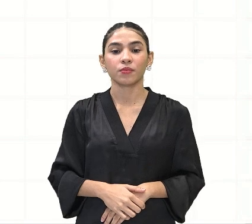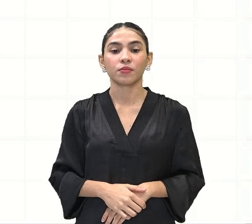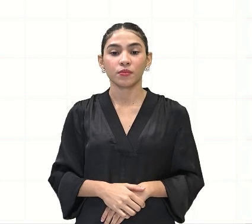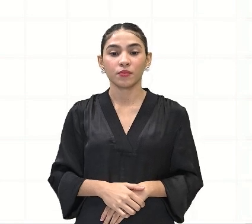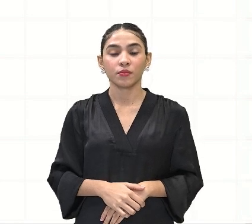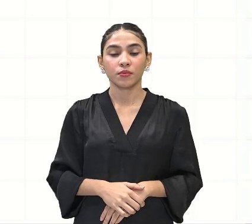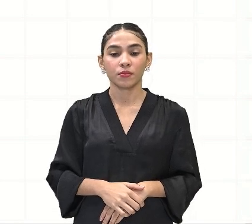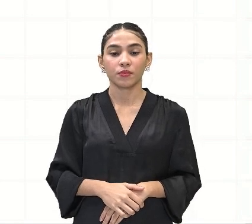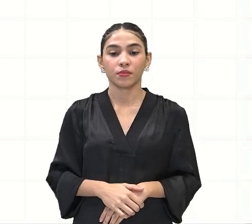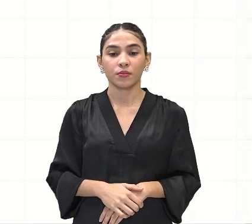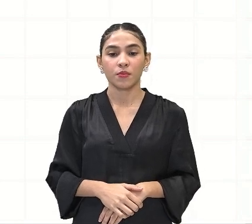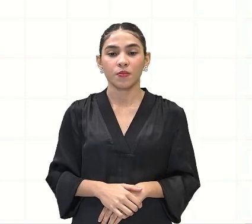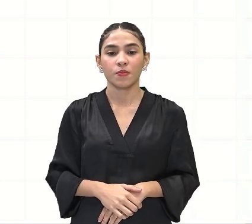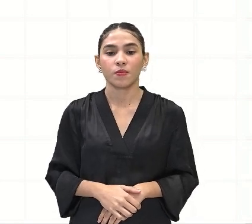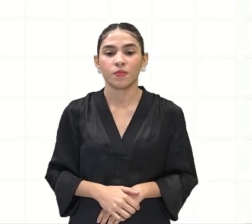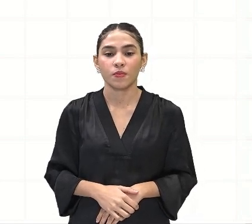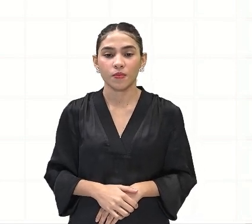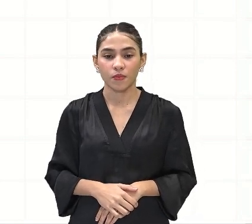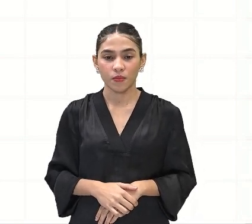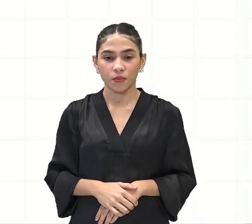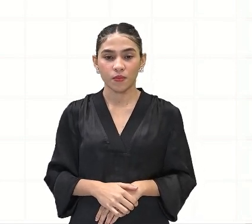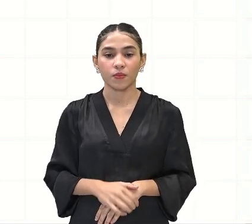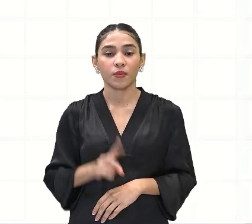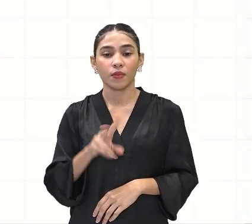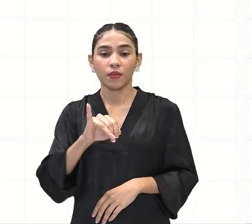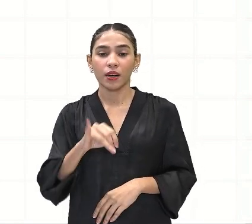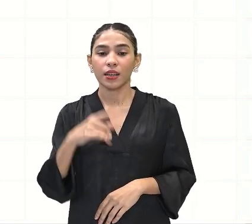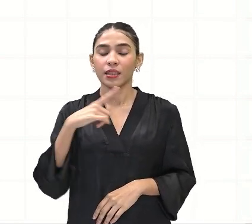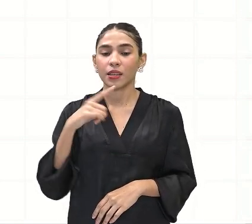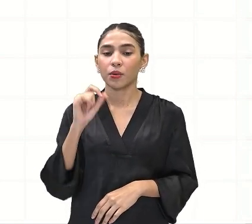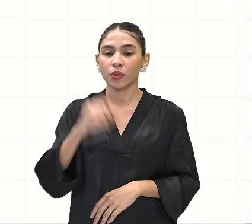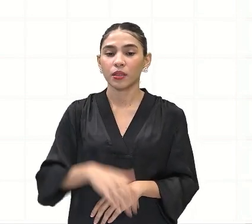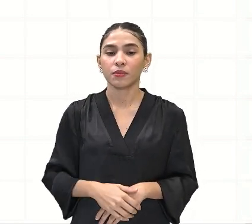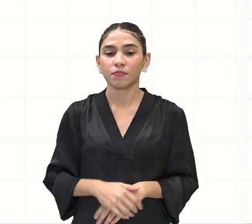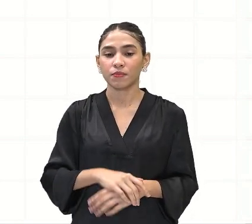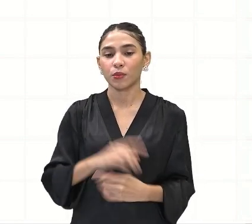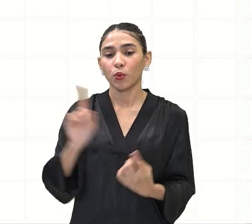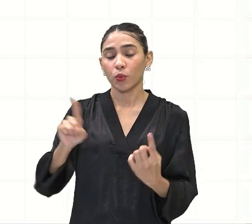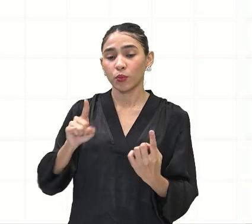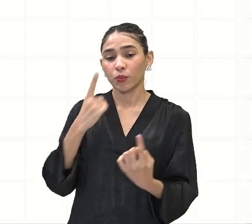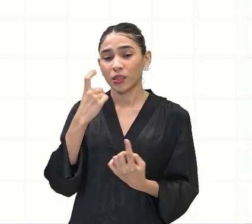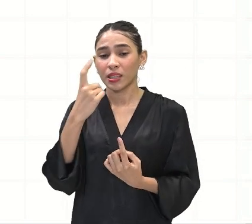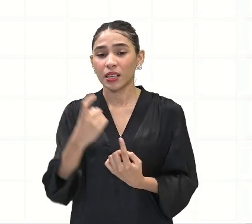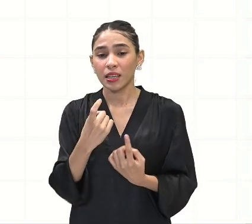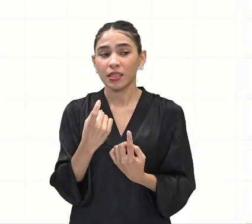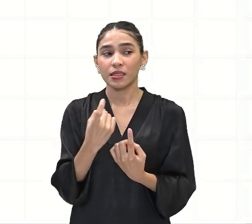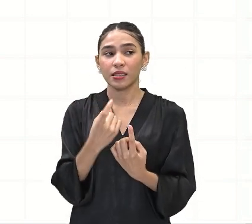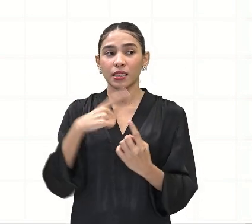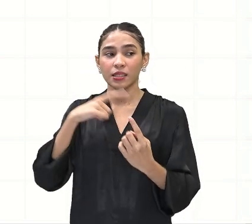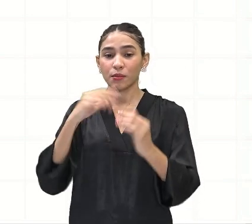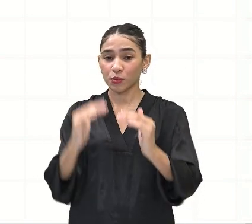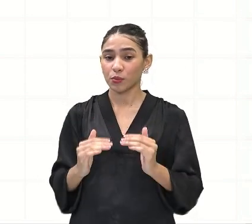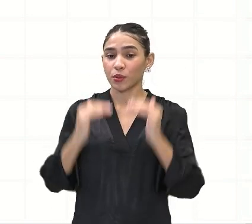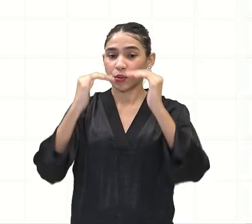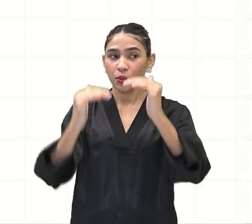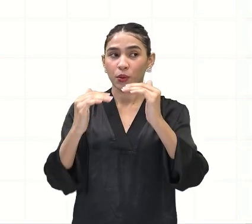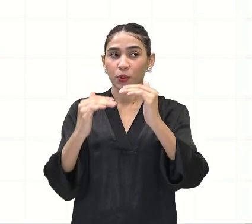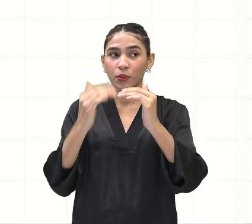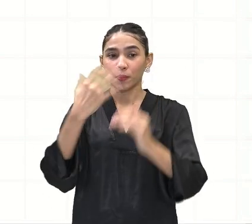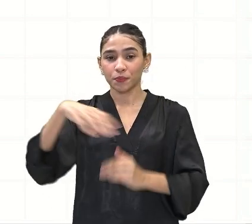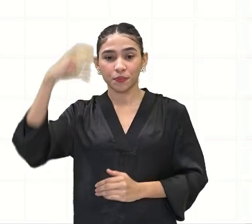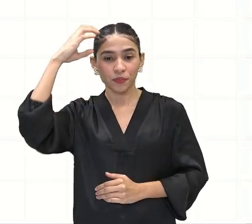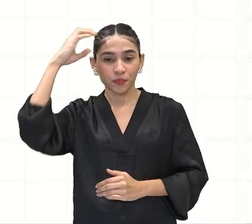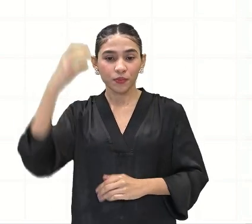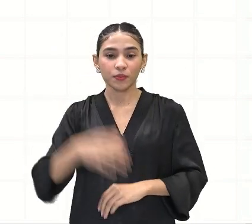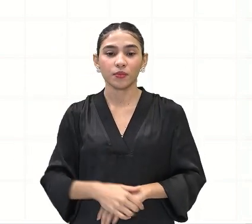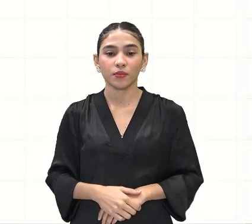ideais iluministas irão buscar pela queda do absolutismo. Né? Os ideais iluministas,